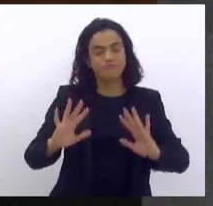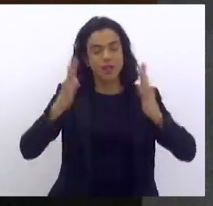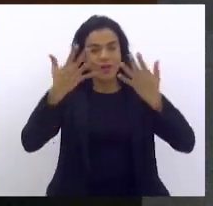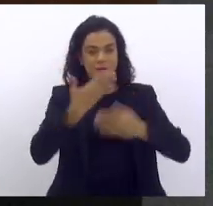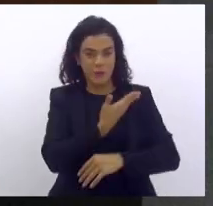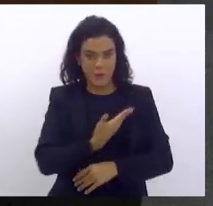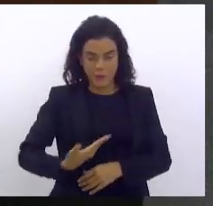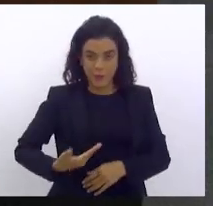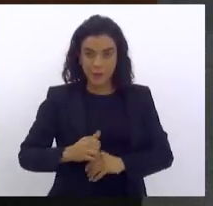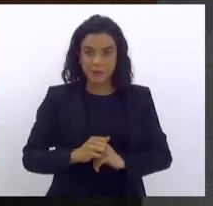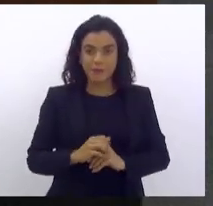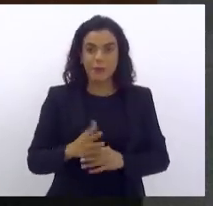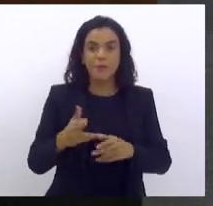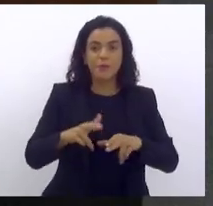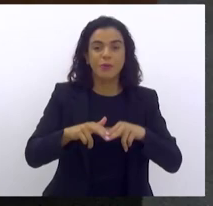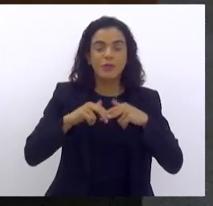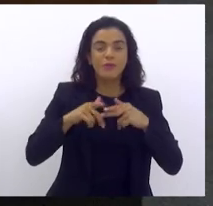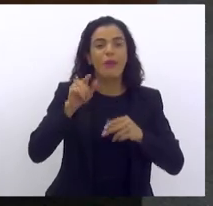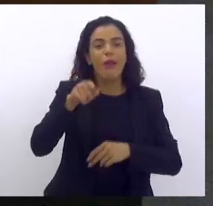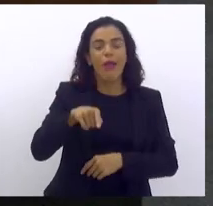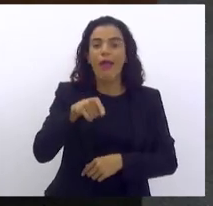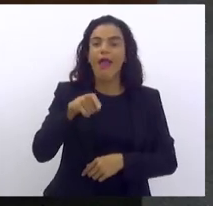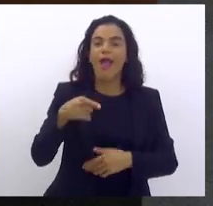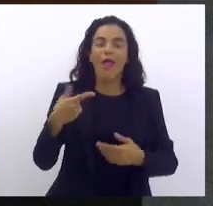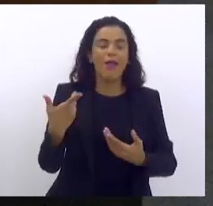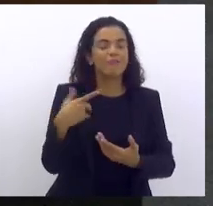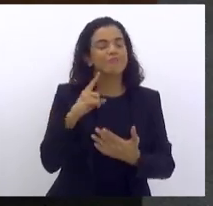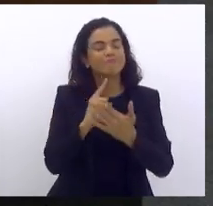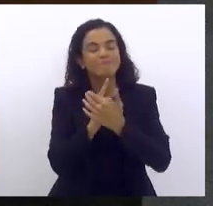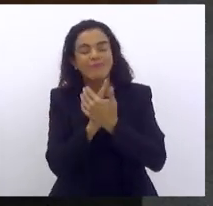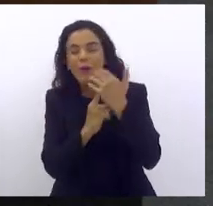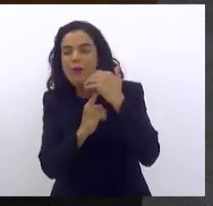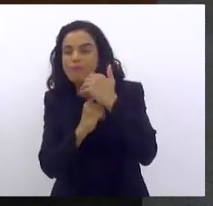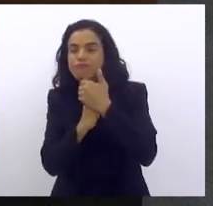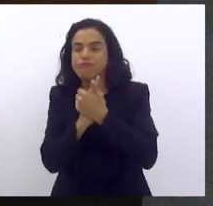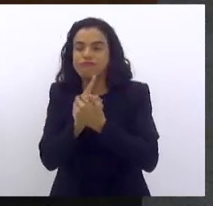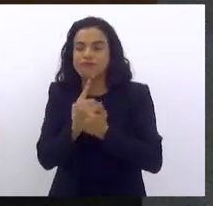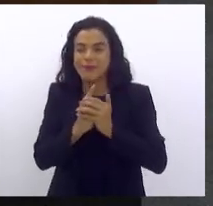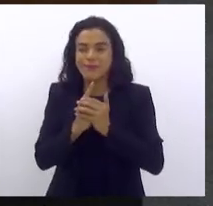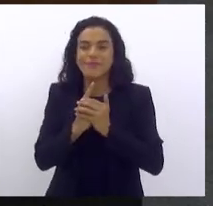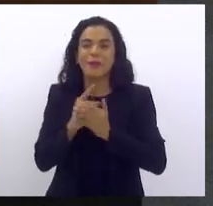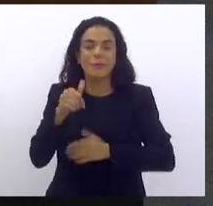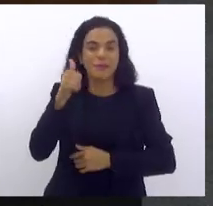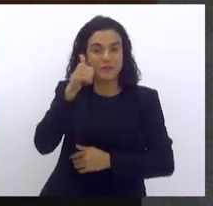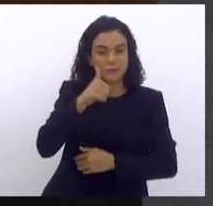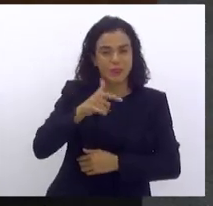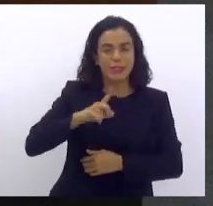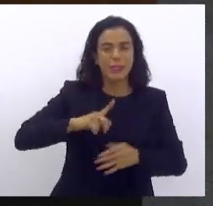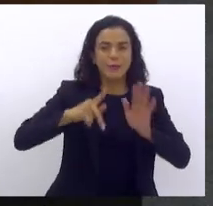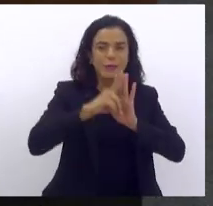é, sem dúvida nenhuma, um acalento para as nossas mulheres termos